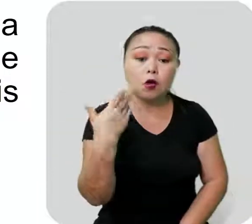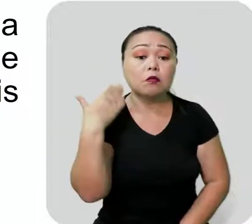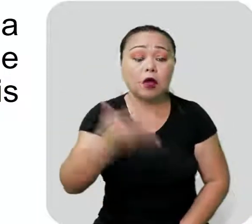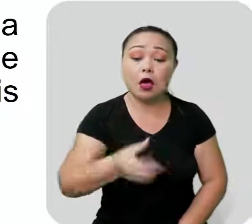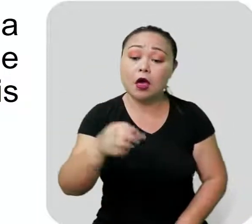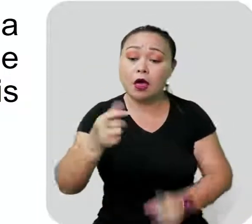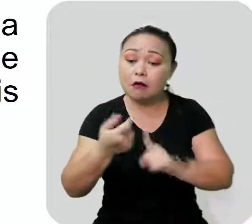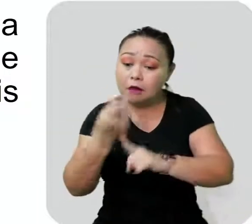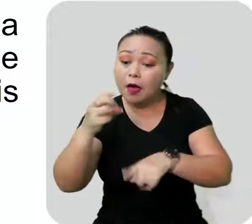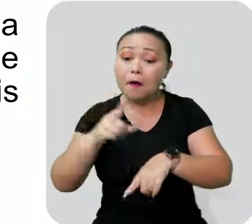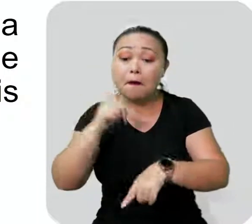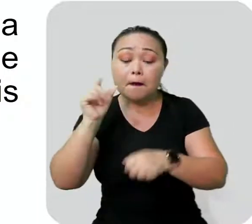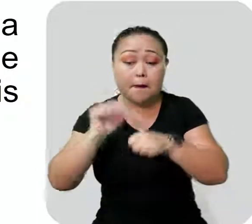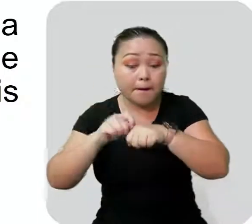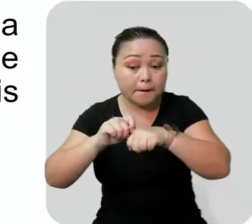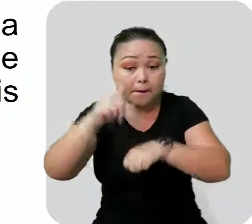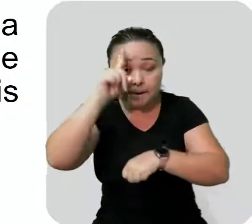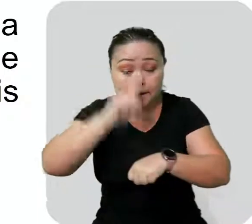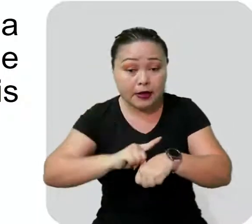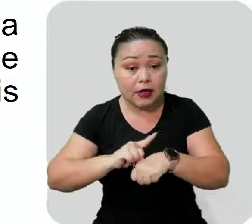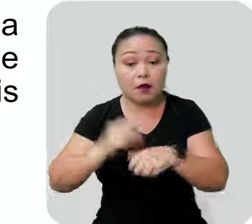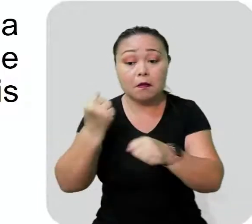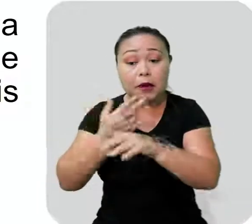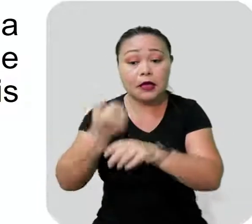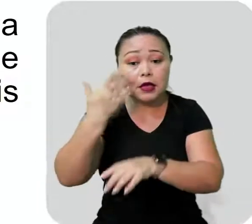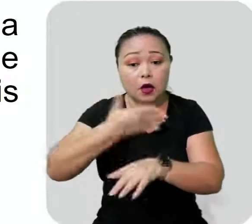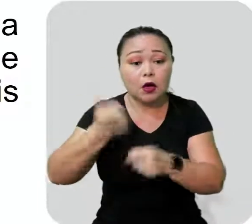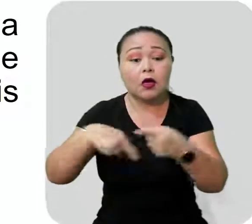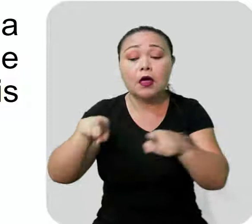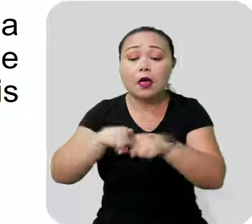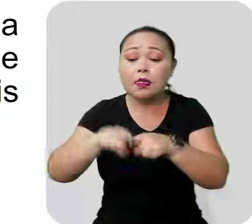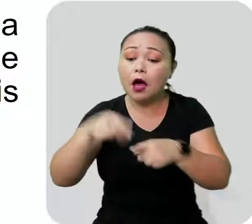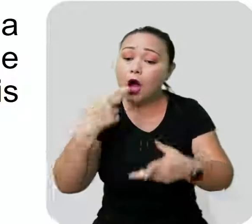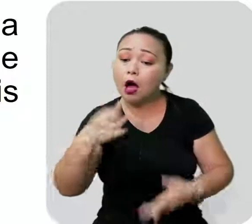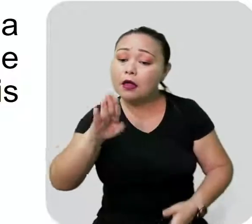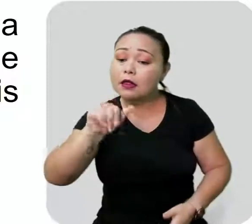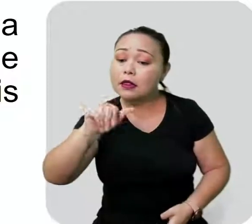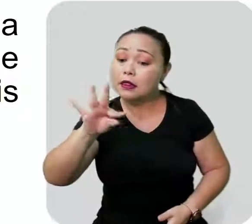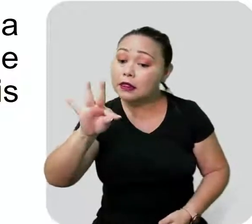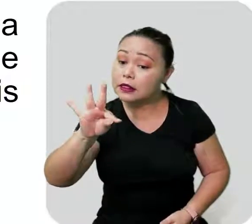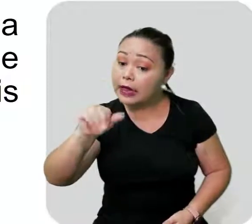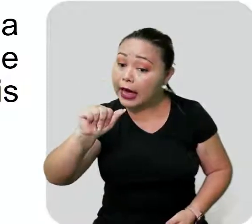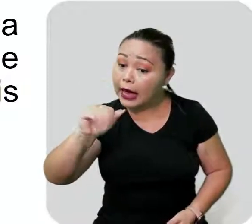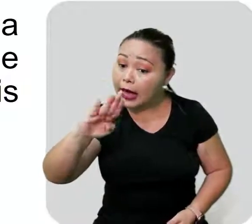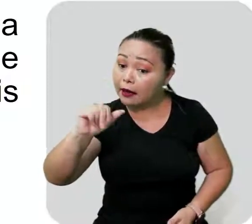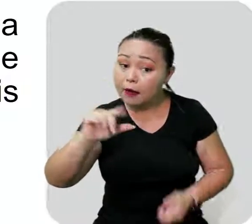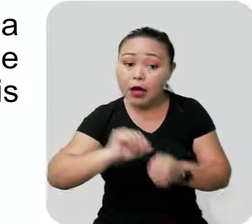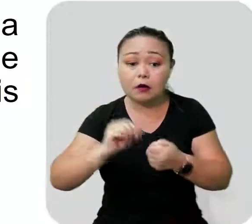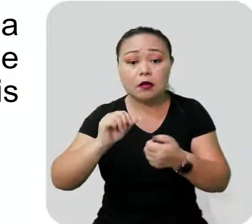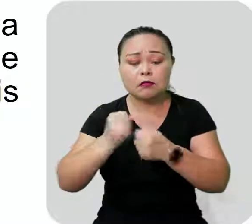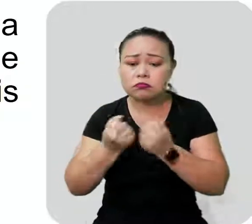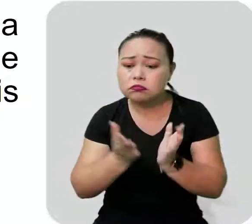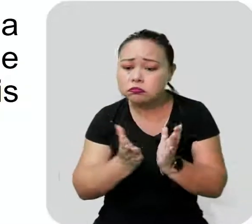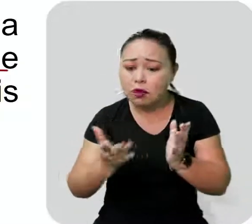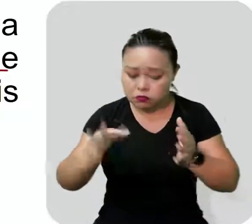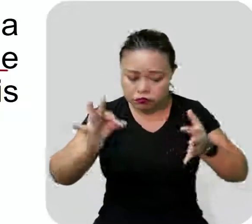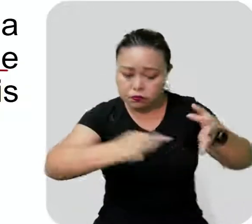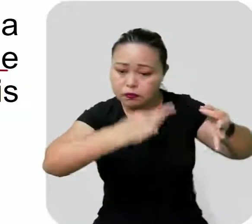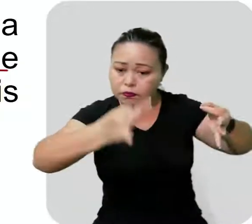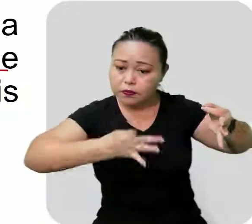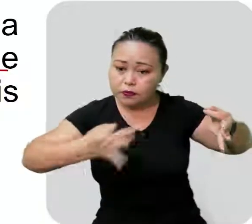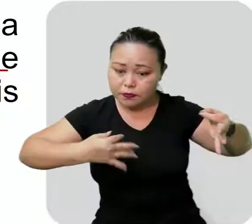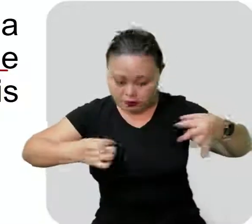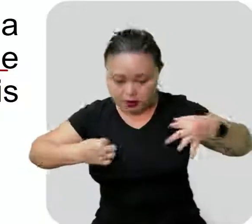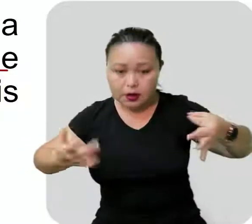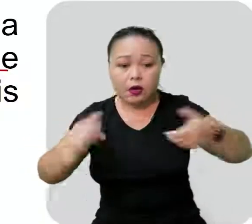a batata doce e também um tabaco desenvolveram uma tecelagem a cerâmica EA metalurgia